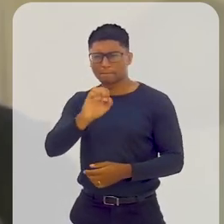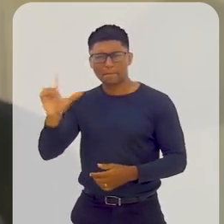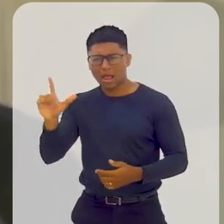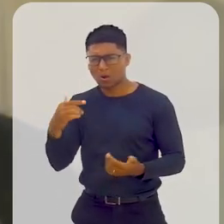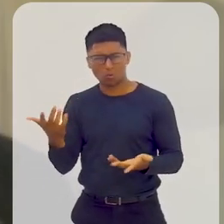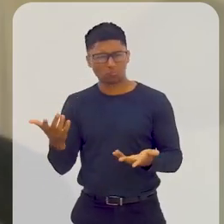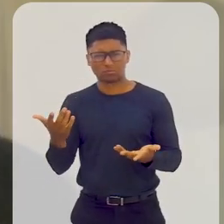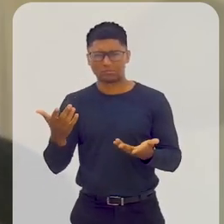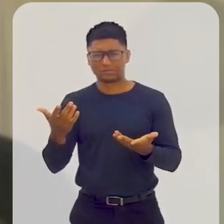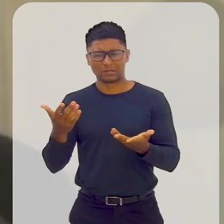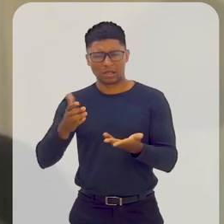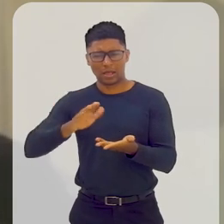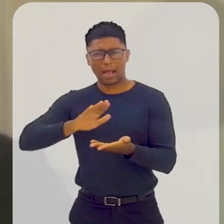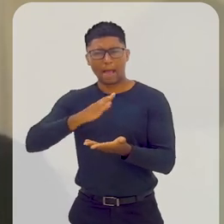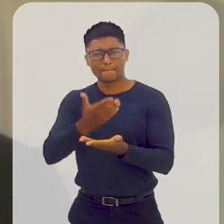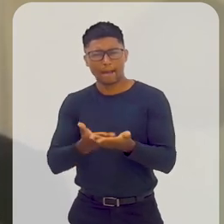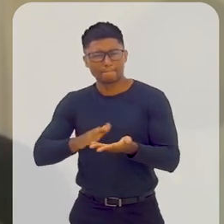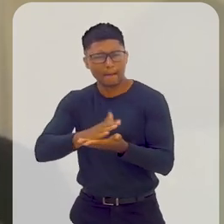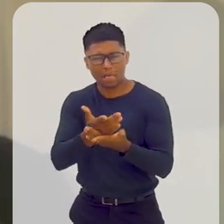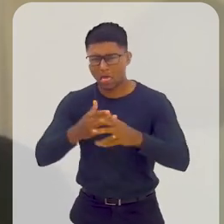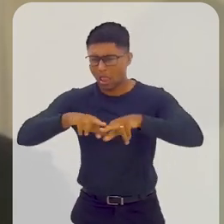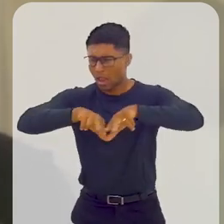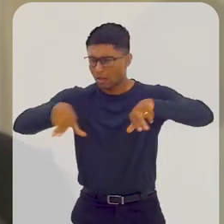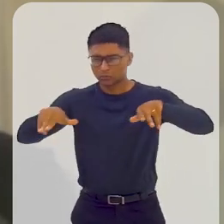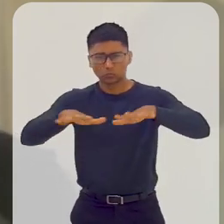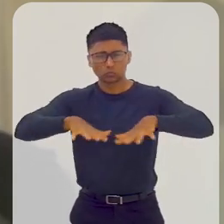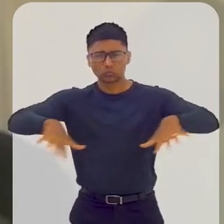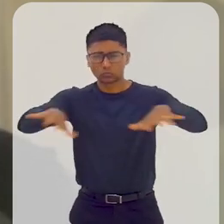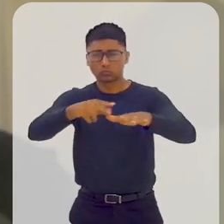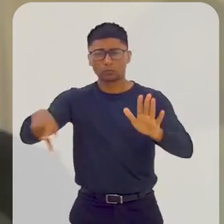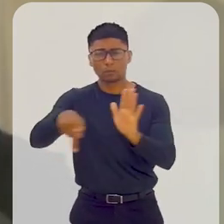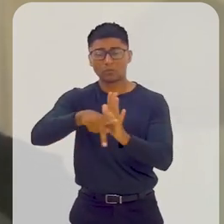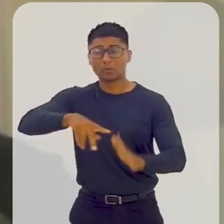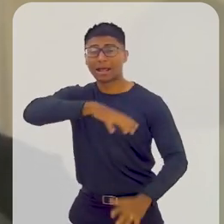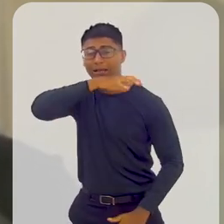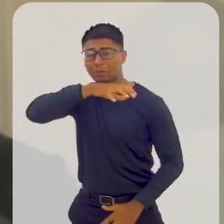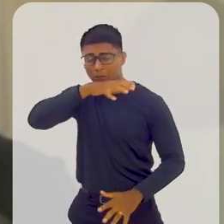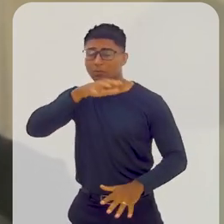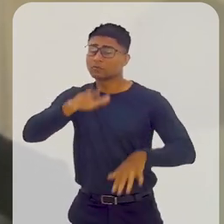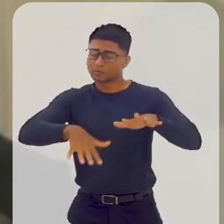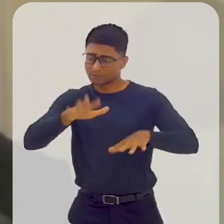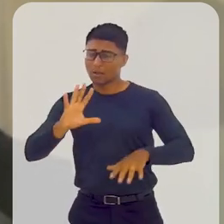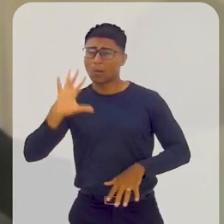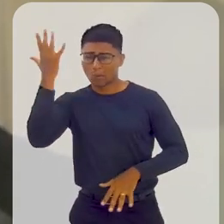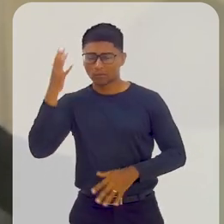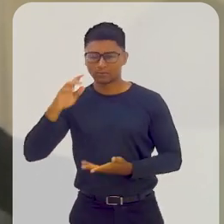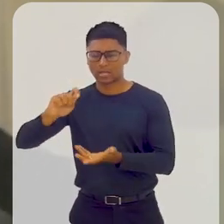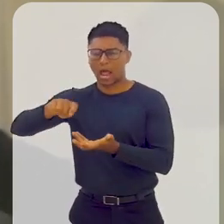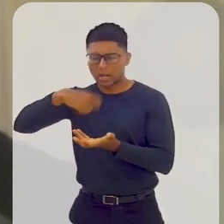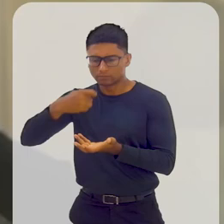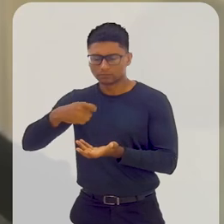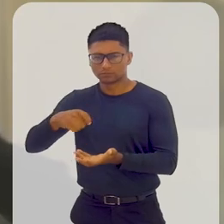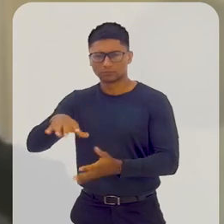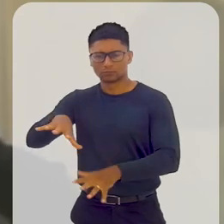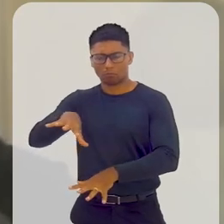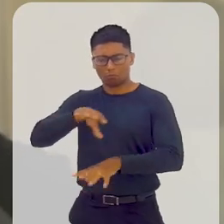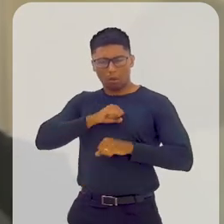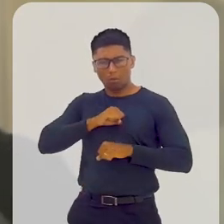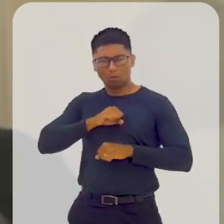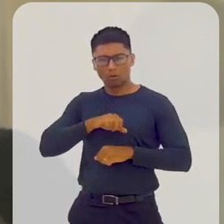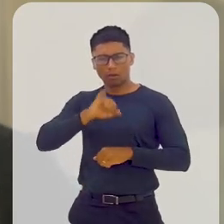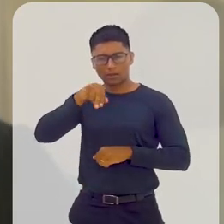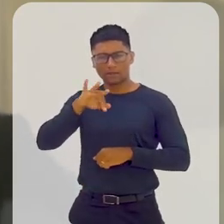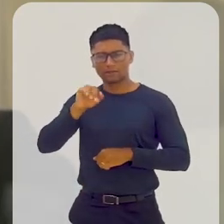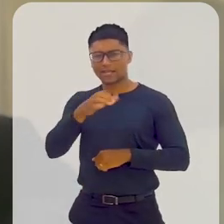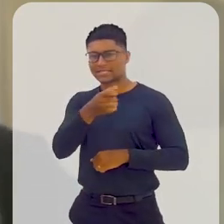no iogurte, enfim, todos os produtos de origem animal, né? Que você pode ter a toxoinfecção alimentar. E se